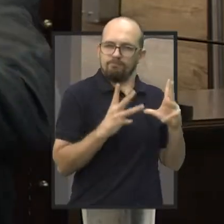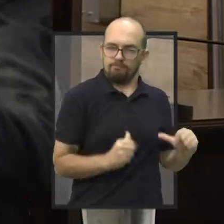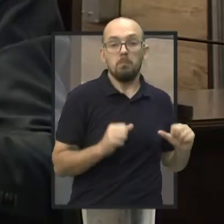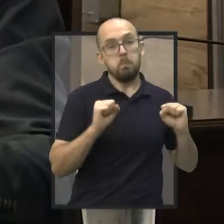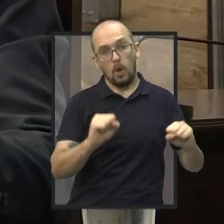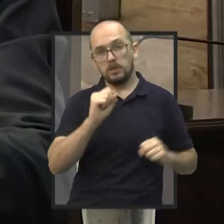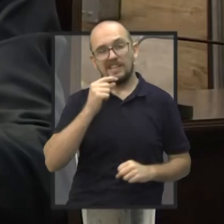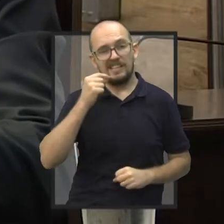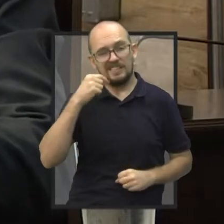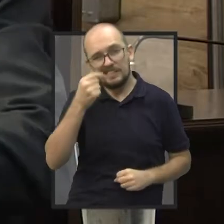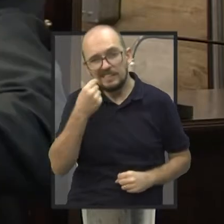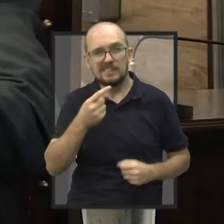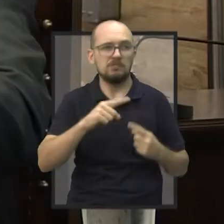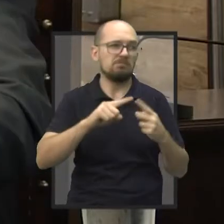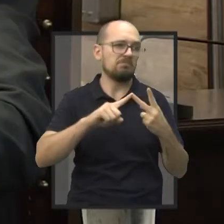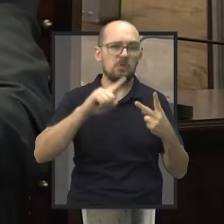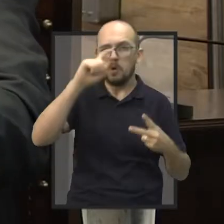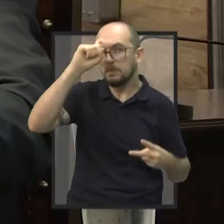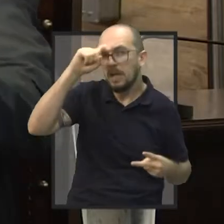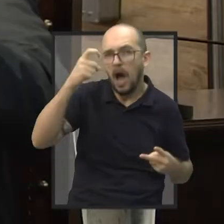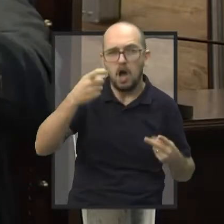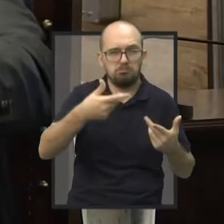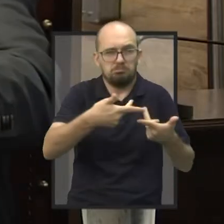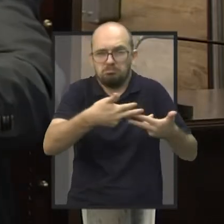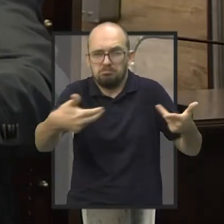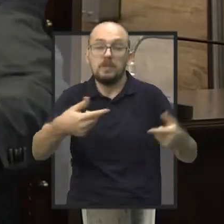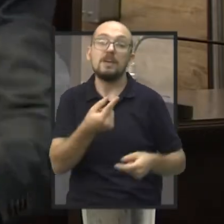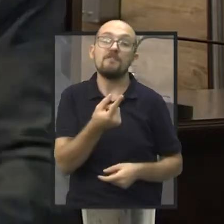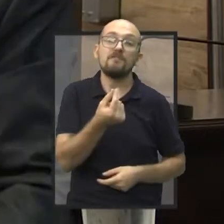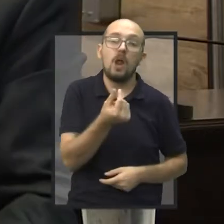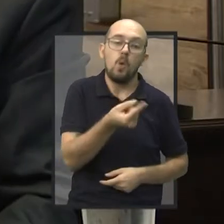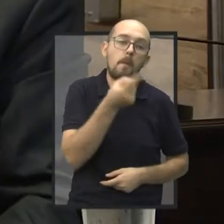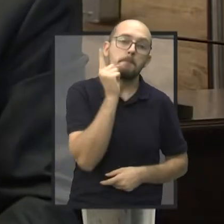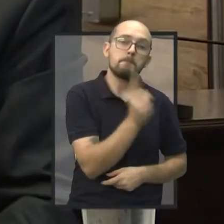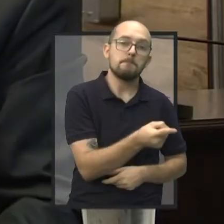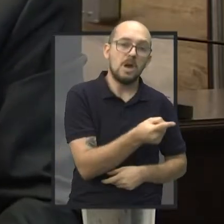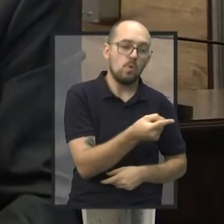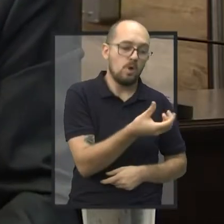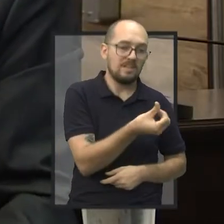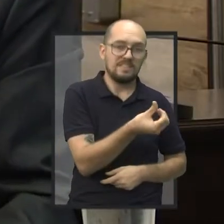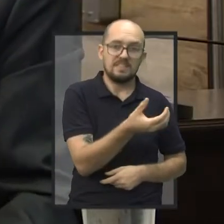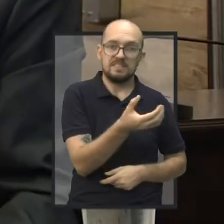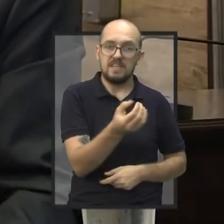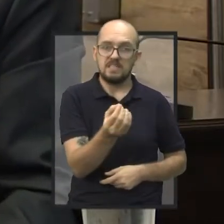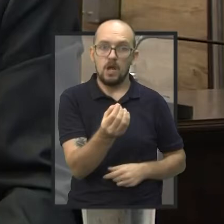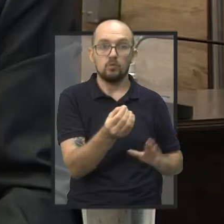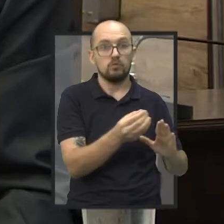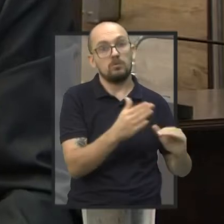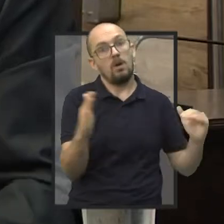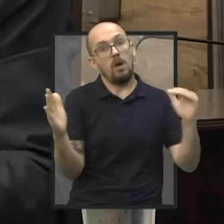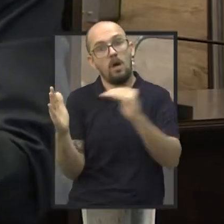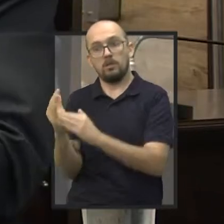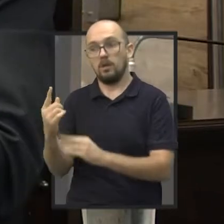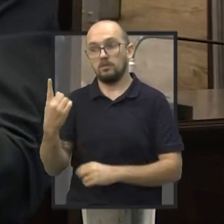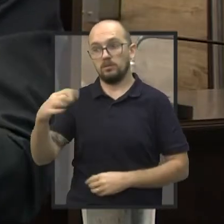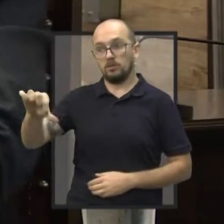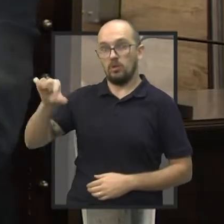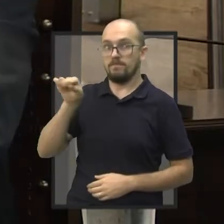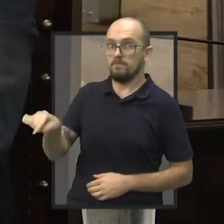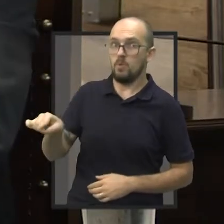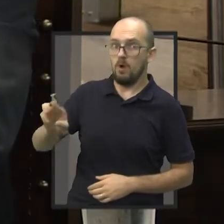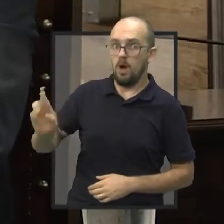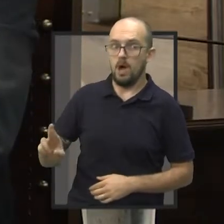várias dimensões. Ela pode custar, assim, de R$ 1.600 até R$ 19.000. O problema é que nós não temos